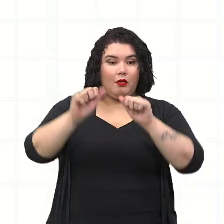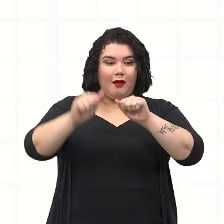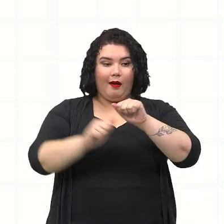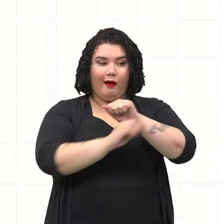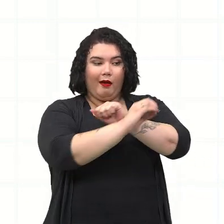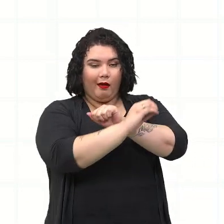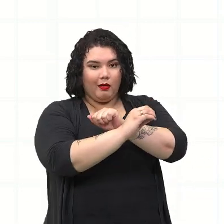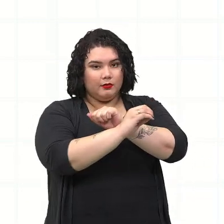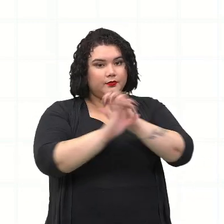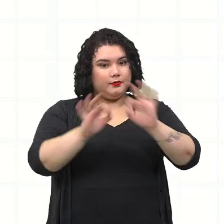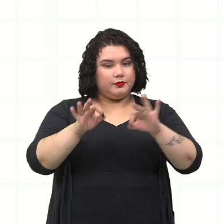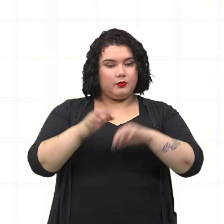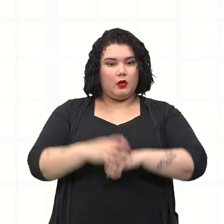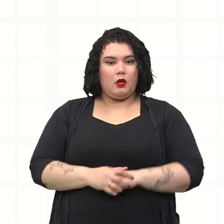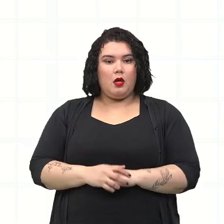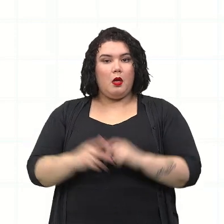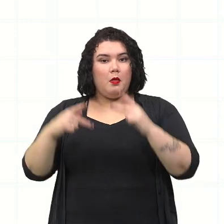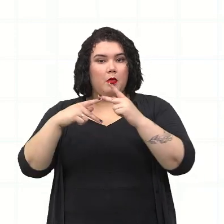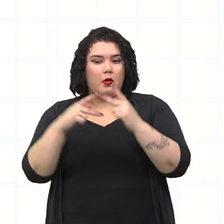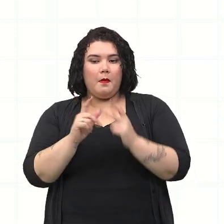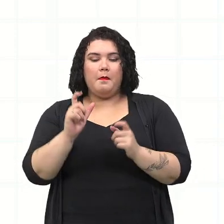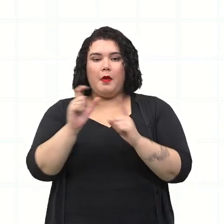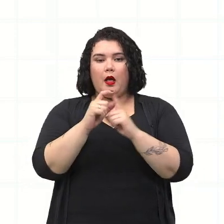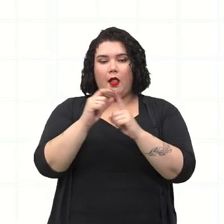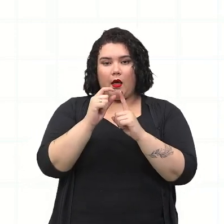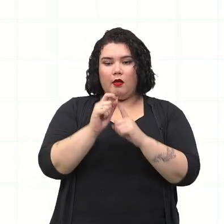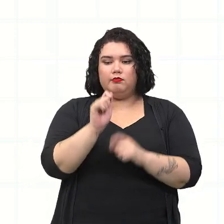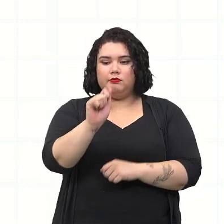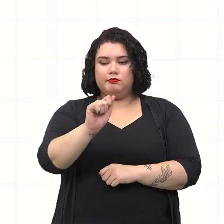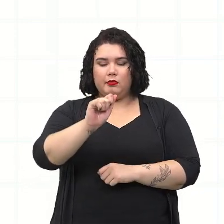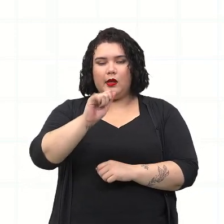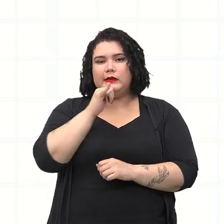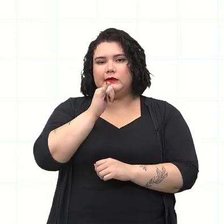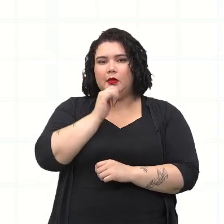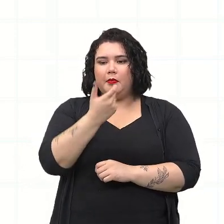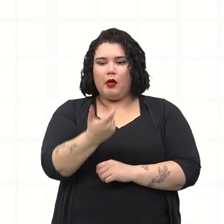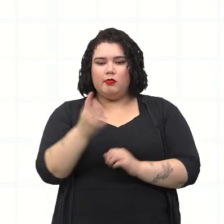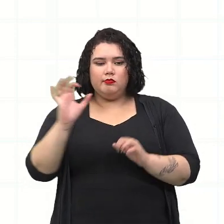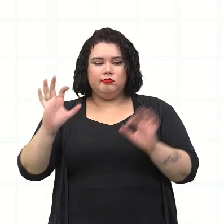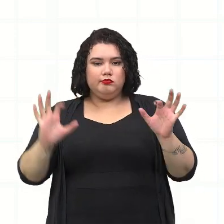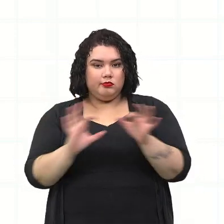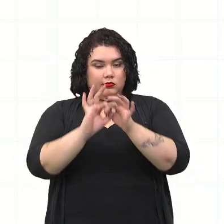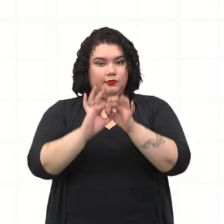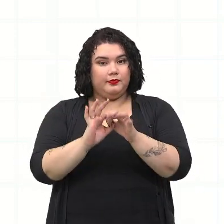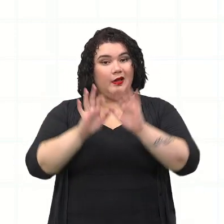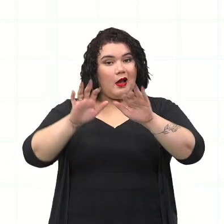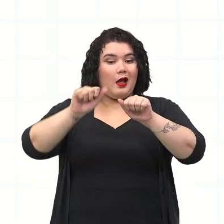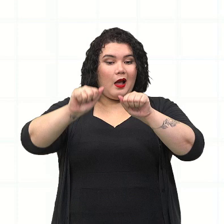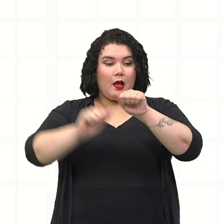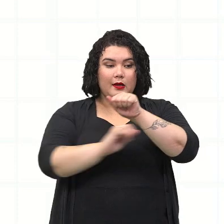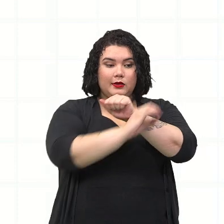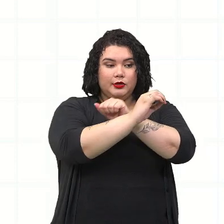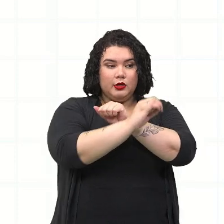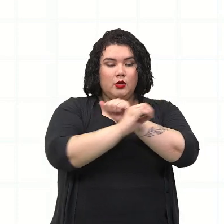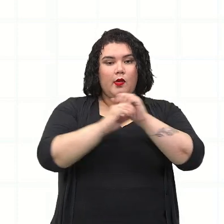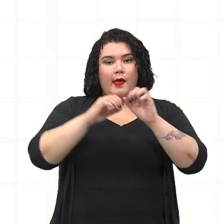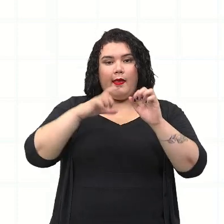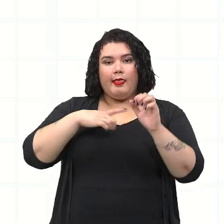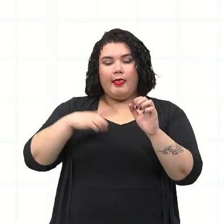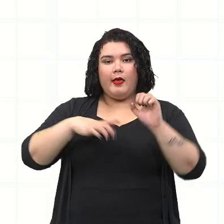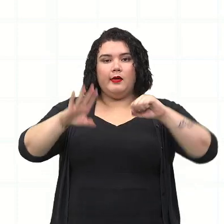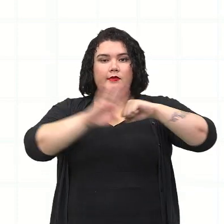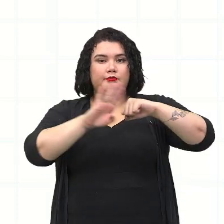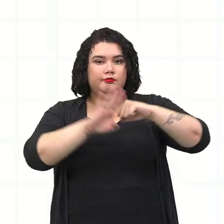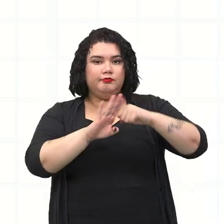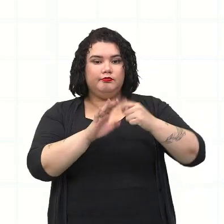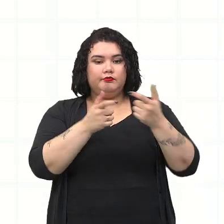artigo. Preposições estão ligando palavras, artigos estão acompanhando substantivos. E uma preposição pode estar